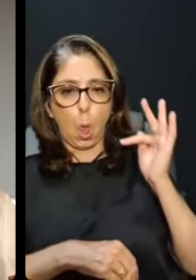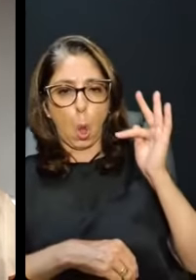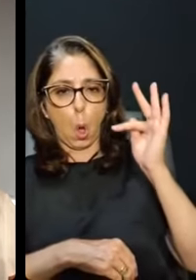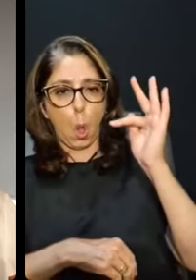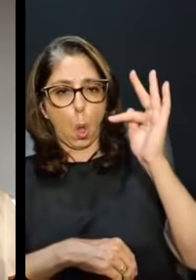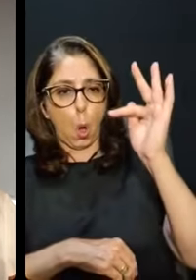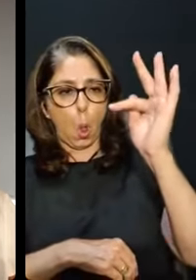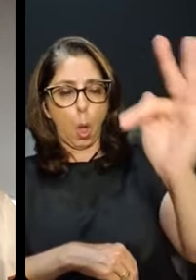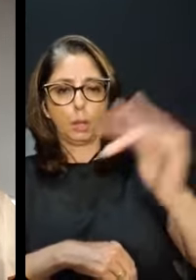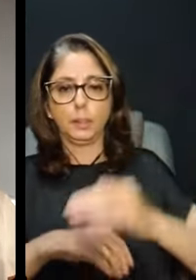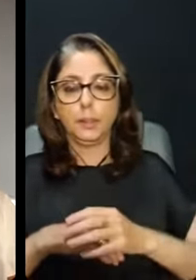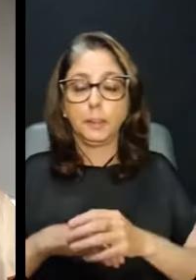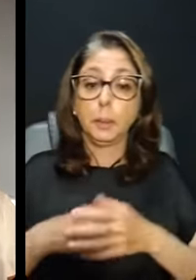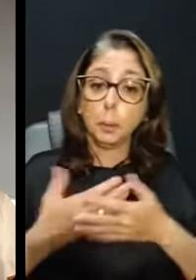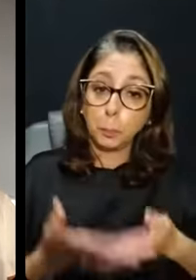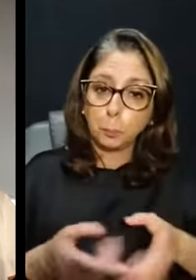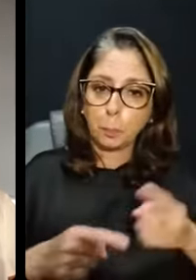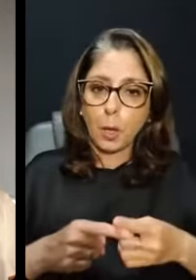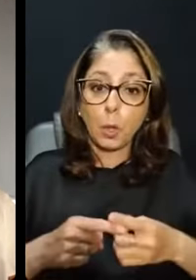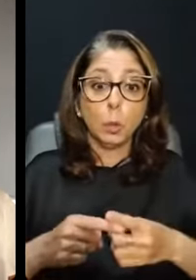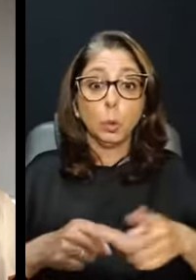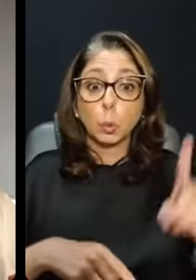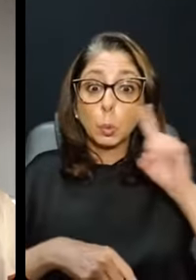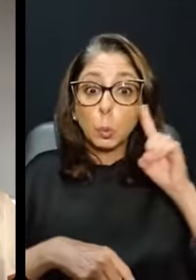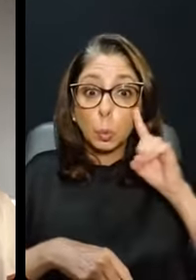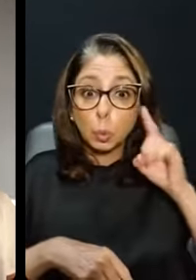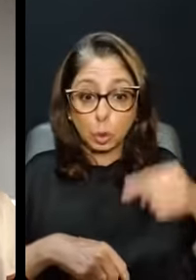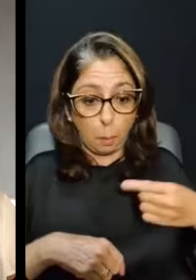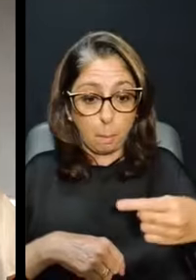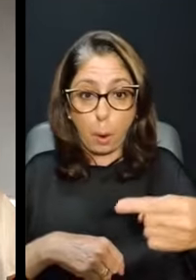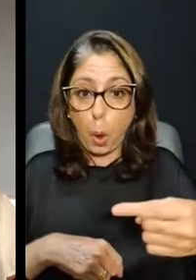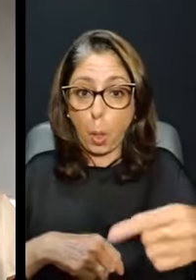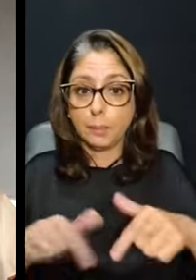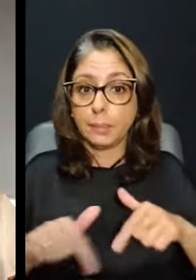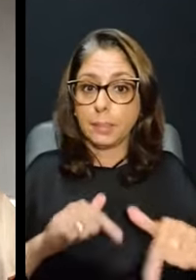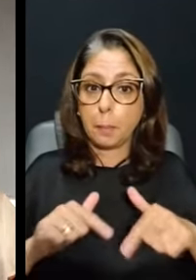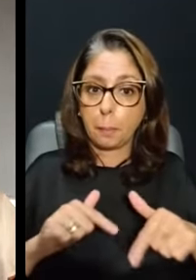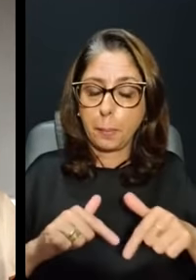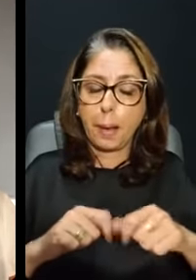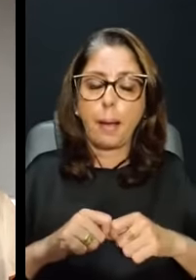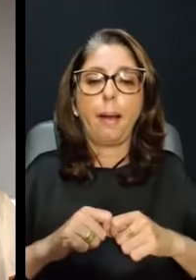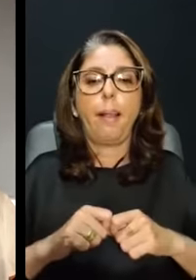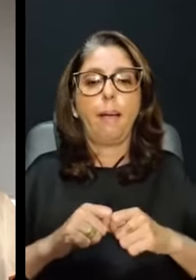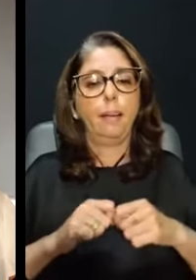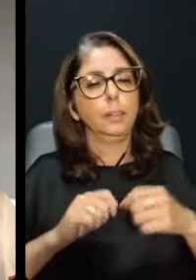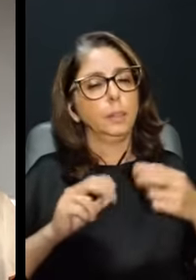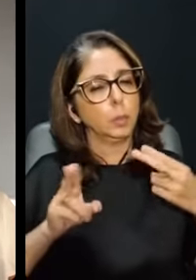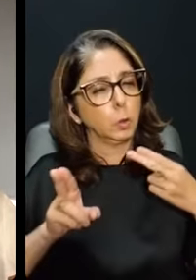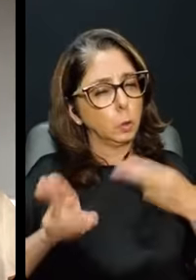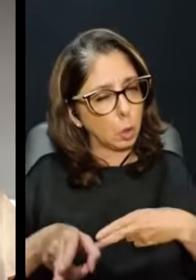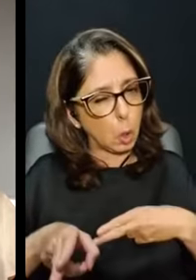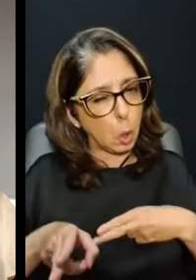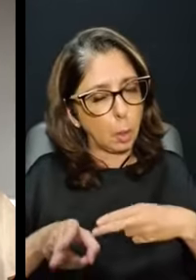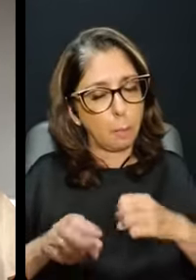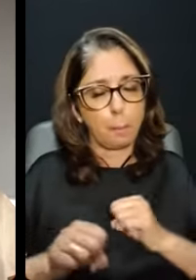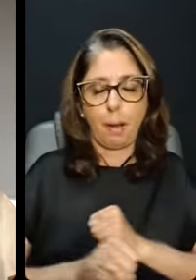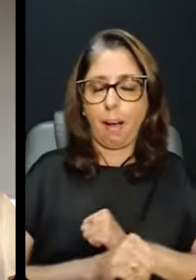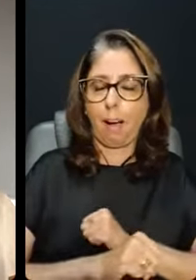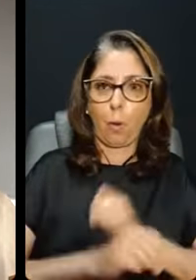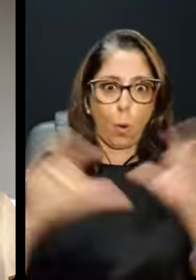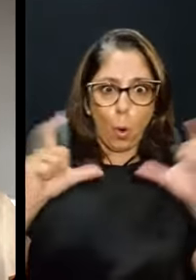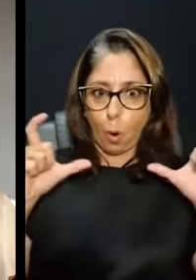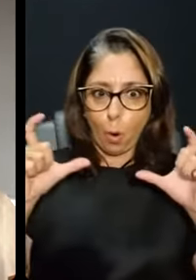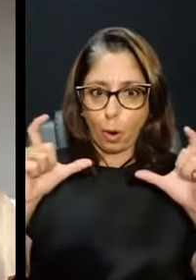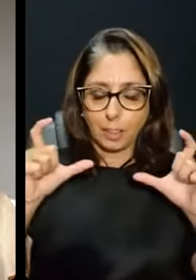todo dia nisso, a gente e acordar e falar, não, vamos lá, tem mais um monte de gente para a gente ajudar a mudar o